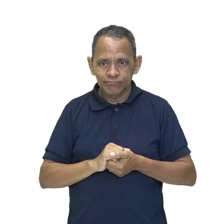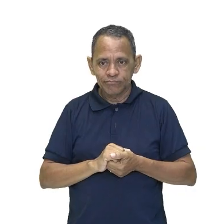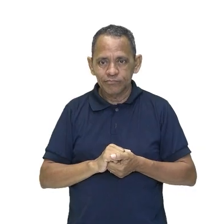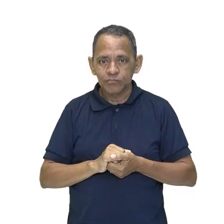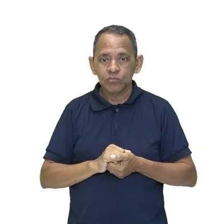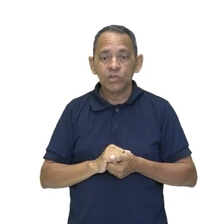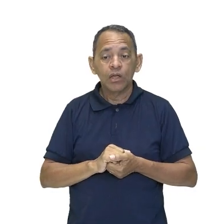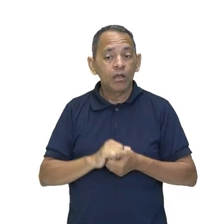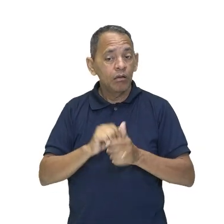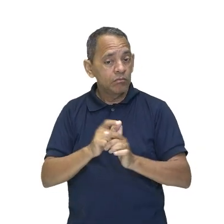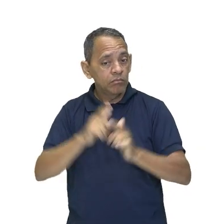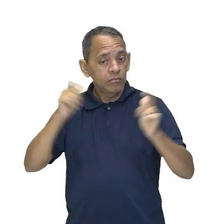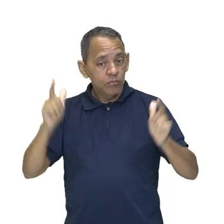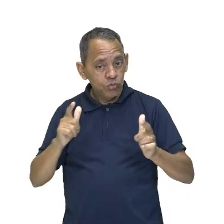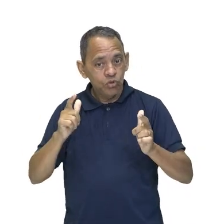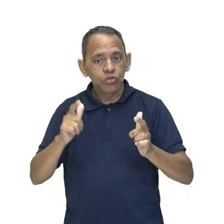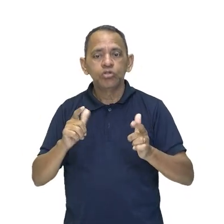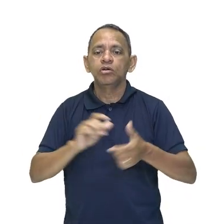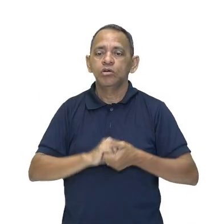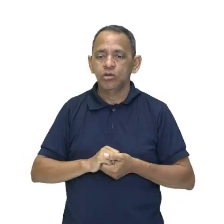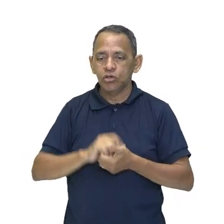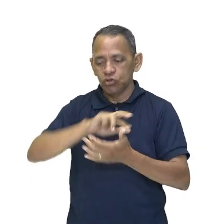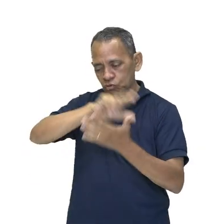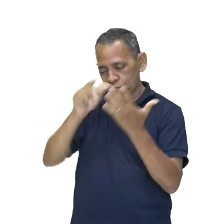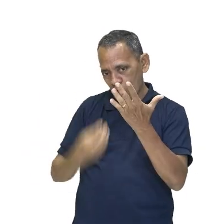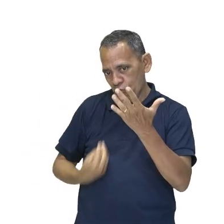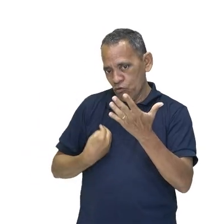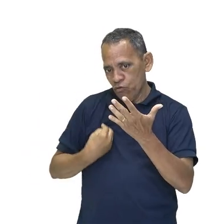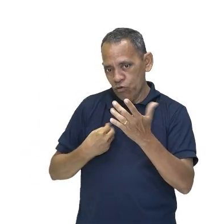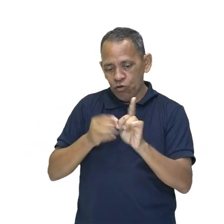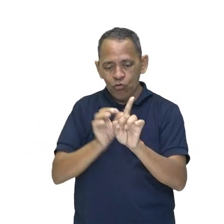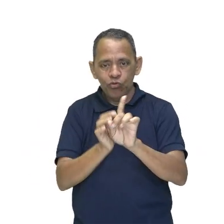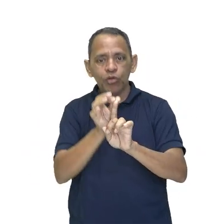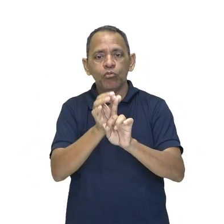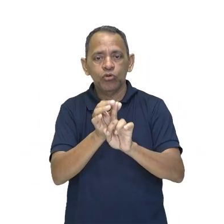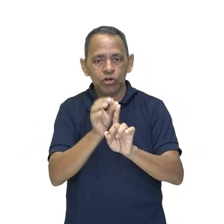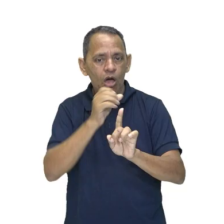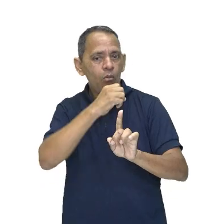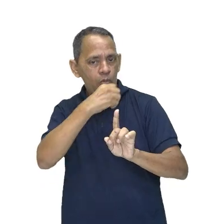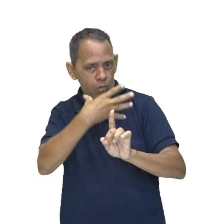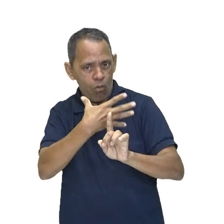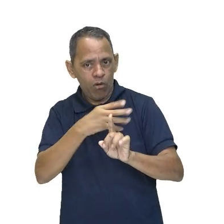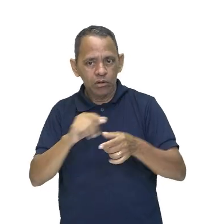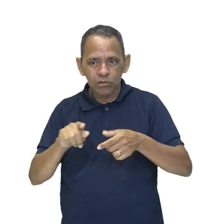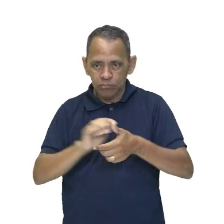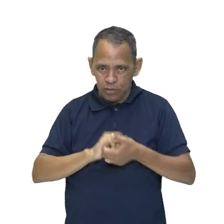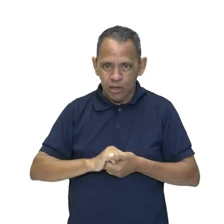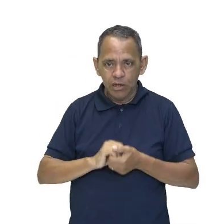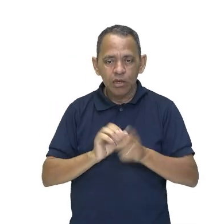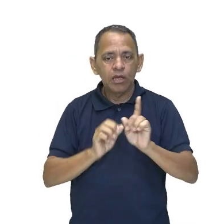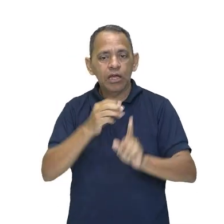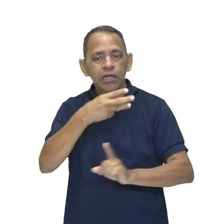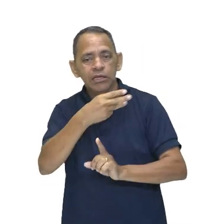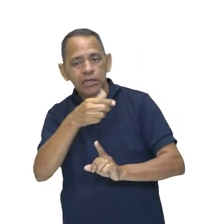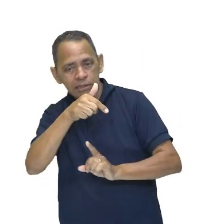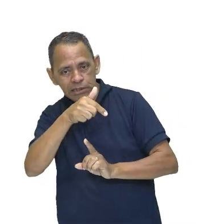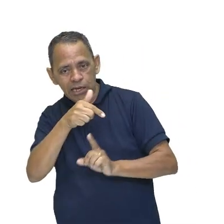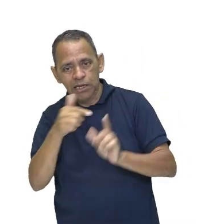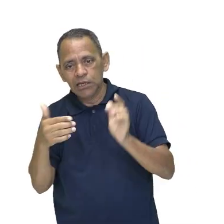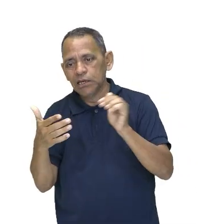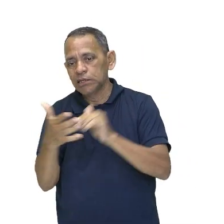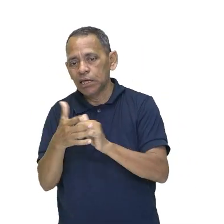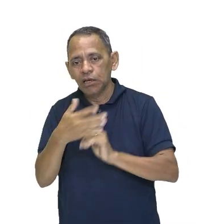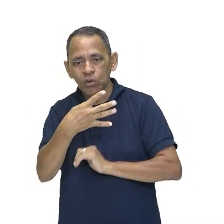Para a maioria das espécies de seres vivos, a temperatura ótima das enzimas fica na faixa de 37 a 40 graus